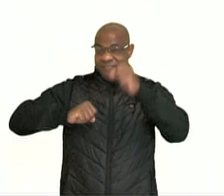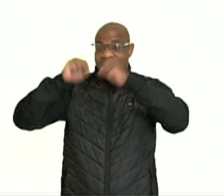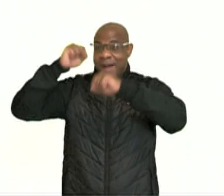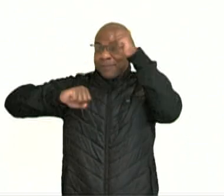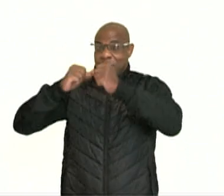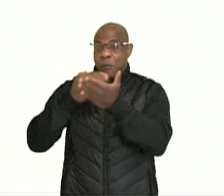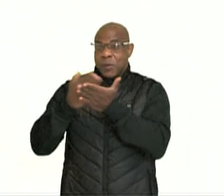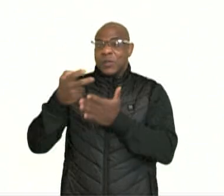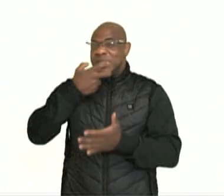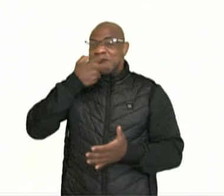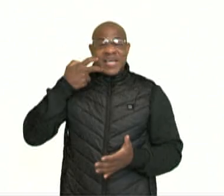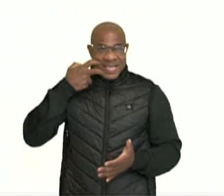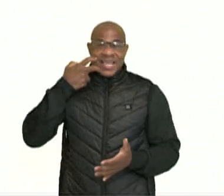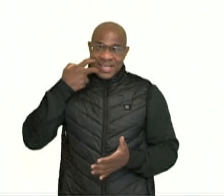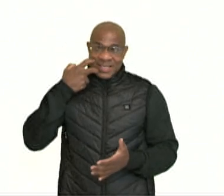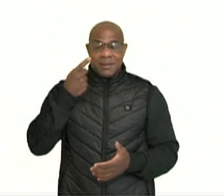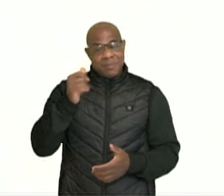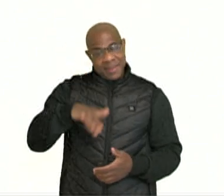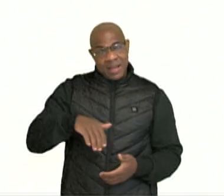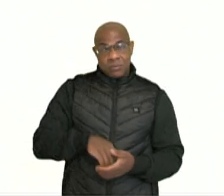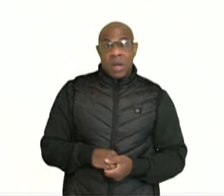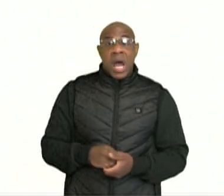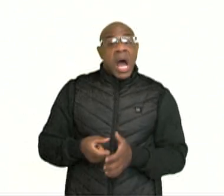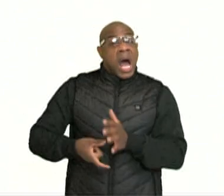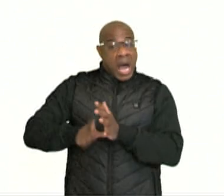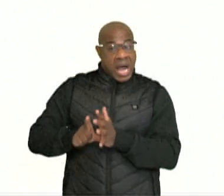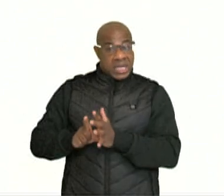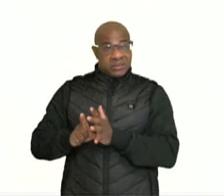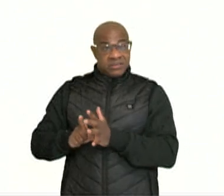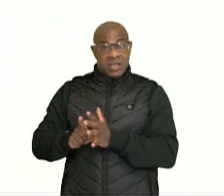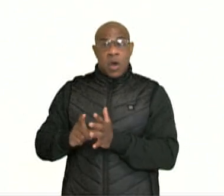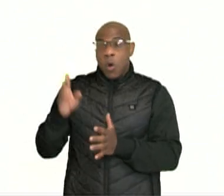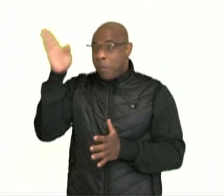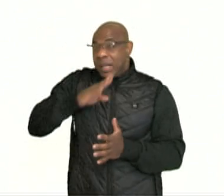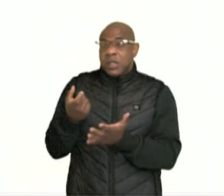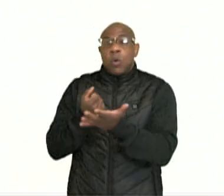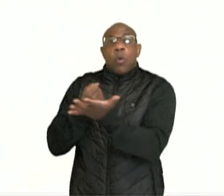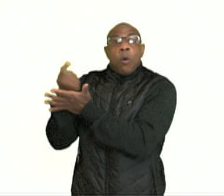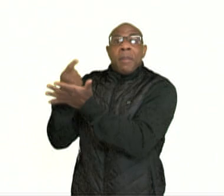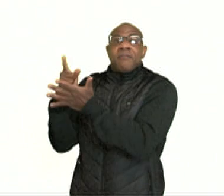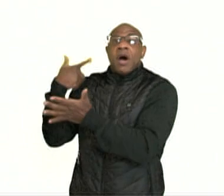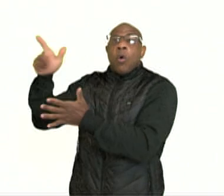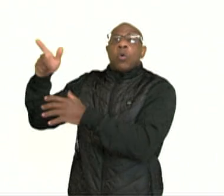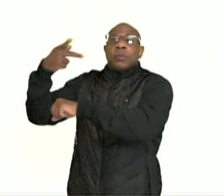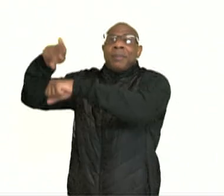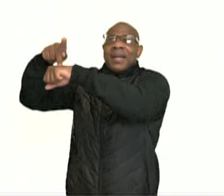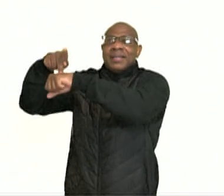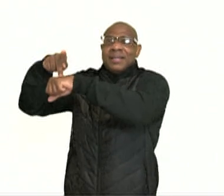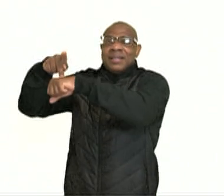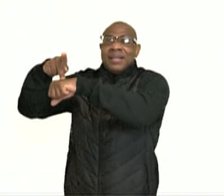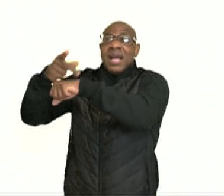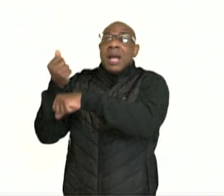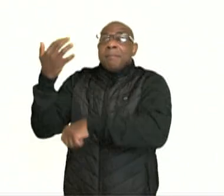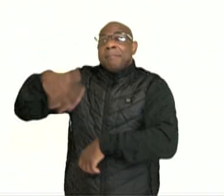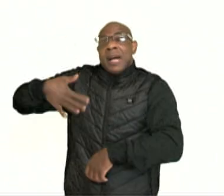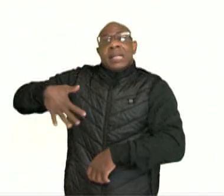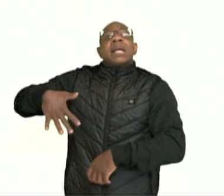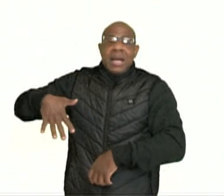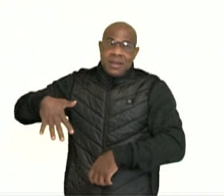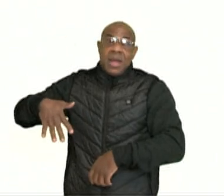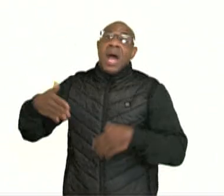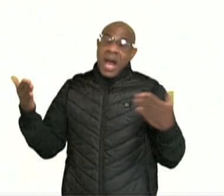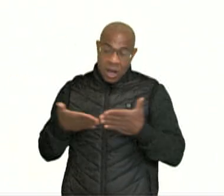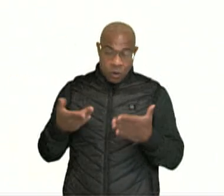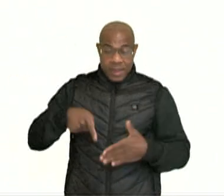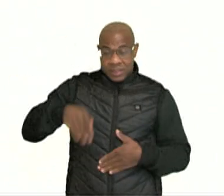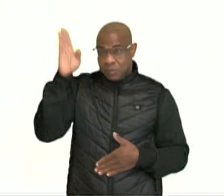vinha exportado, ele vinha mais caro. Daí agora que ele é produzido no Brasil, ele ficou mais barato. Então, essa é a